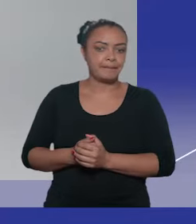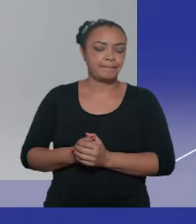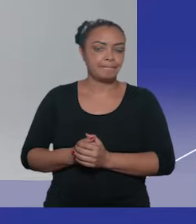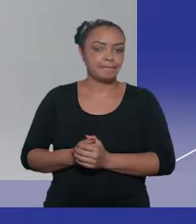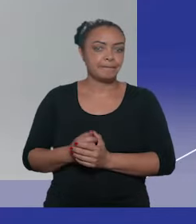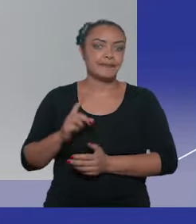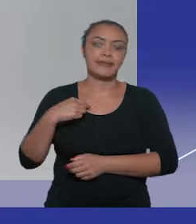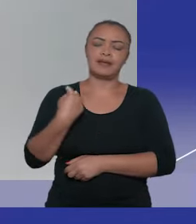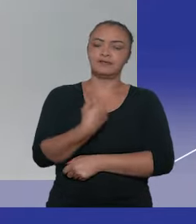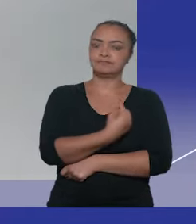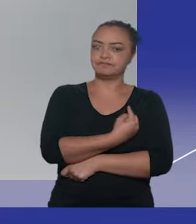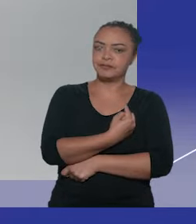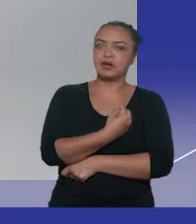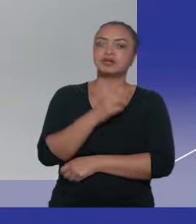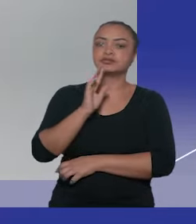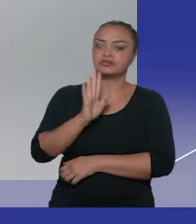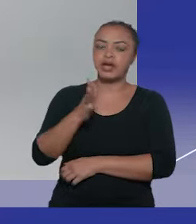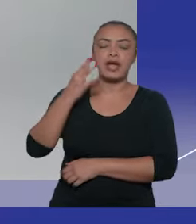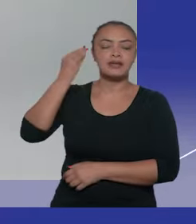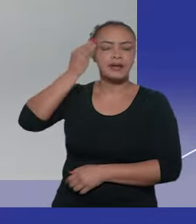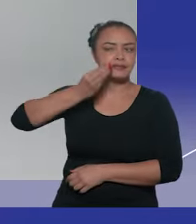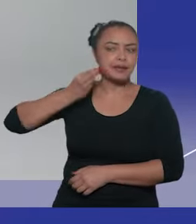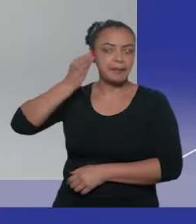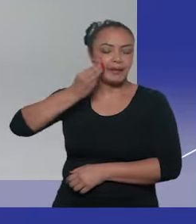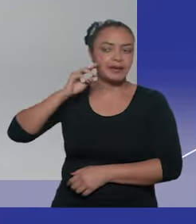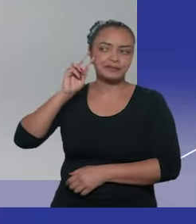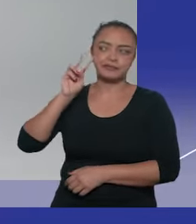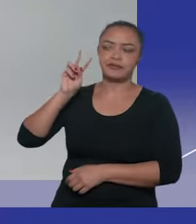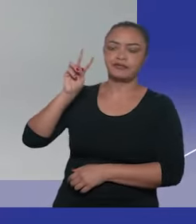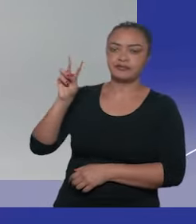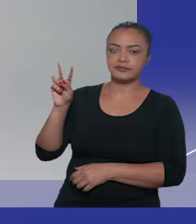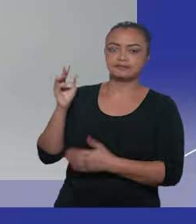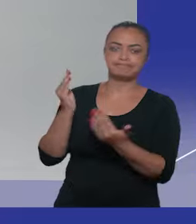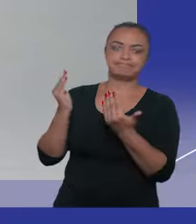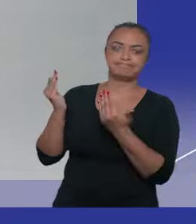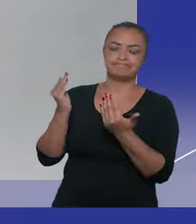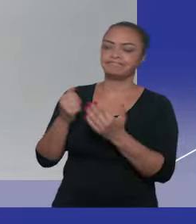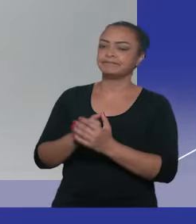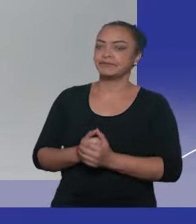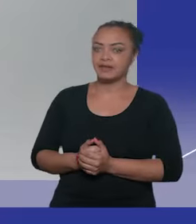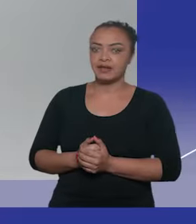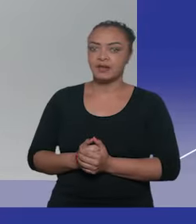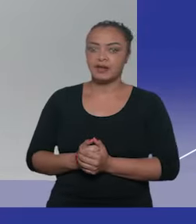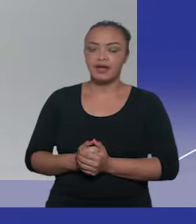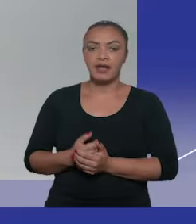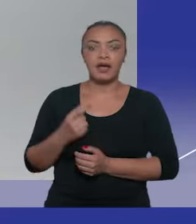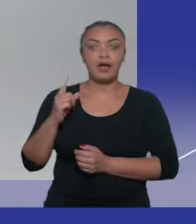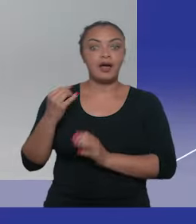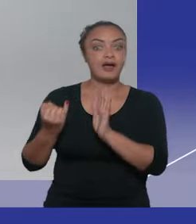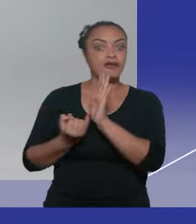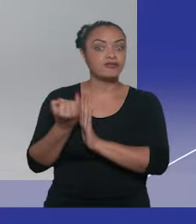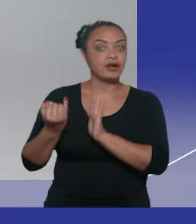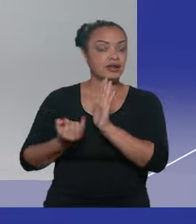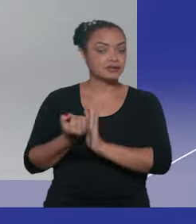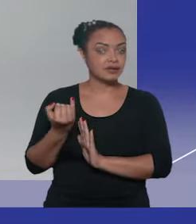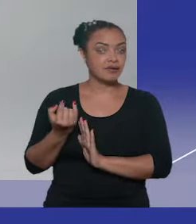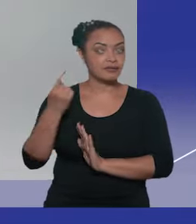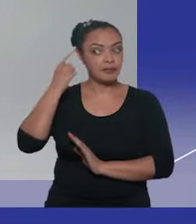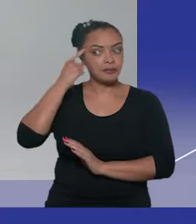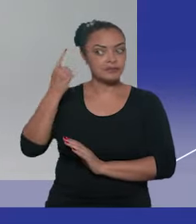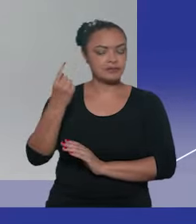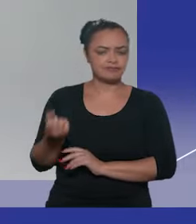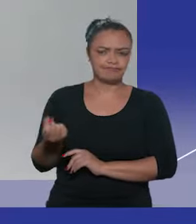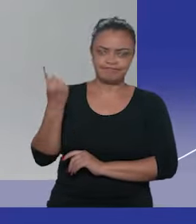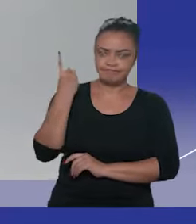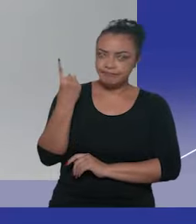queira colocar, nós, com toda essa experiência no Brasil, nós olhávamos para aquele movimento inflacionário e a gente